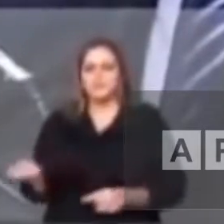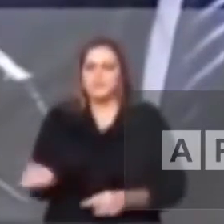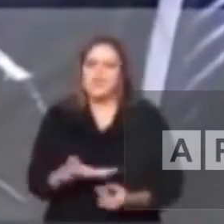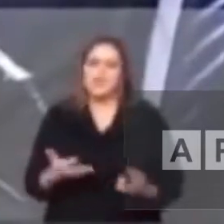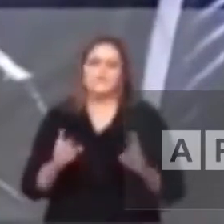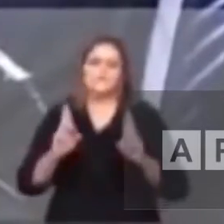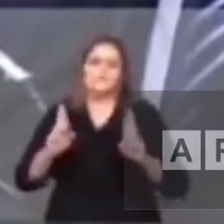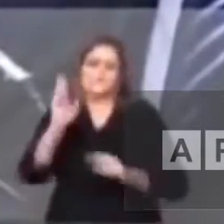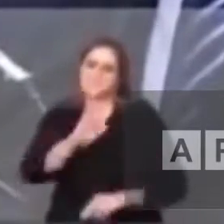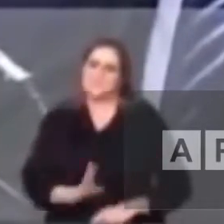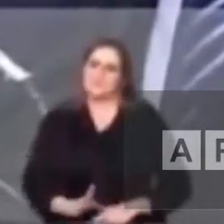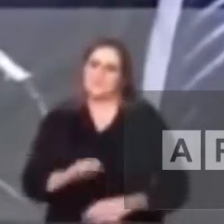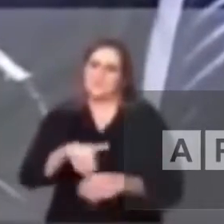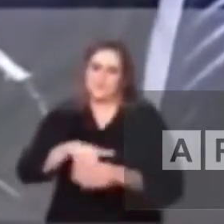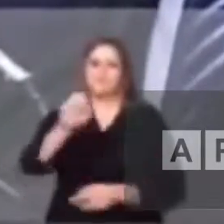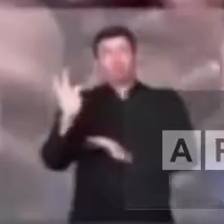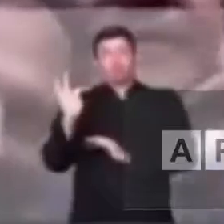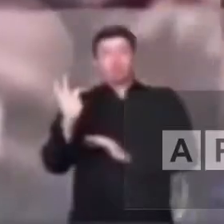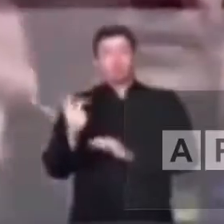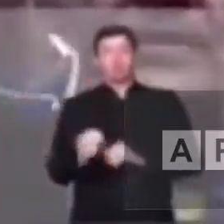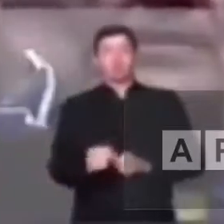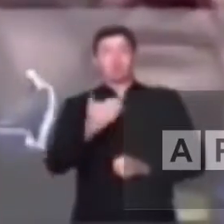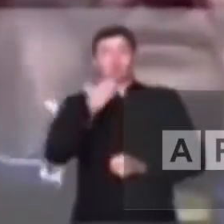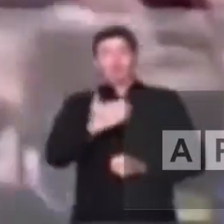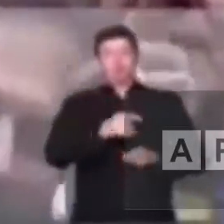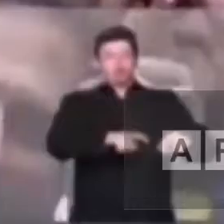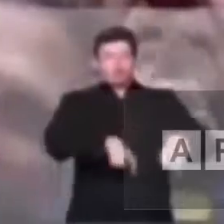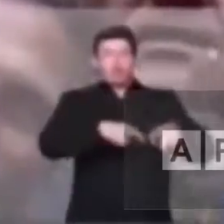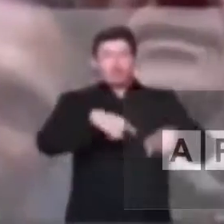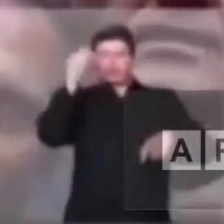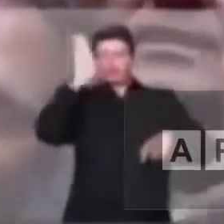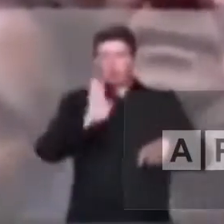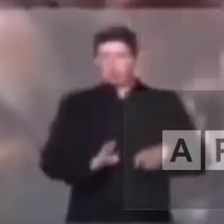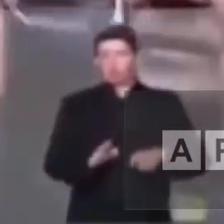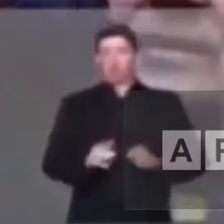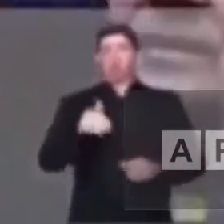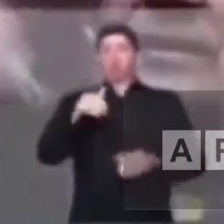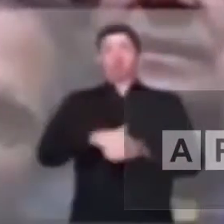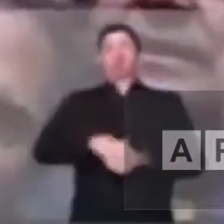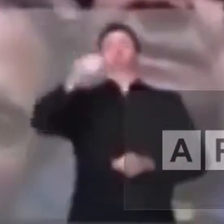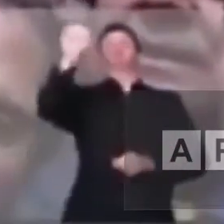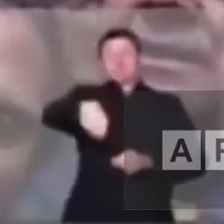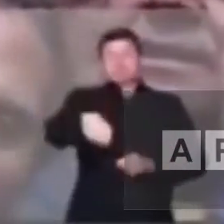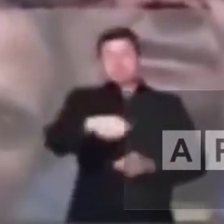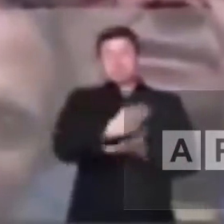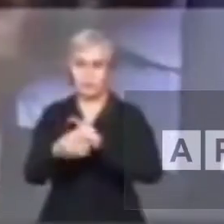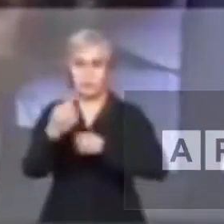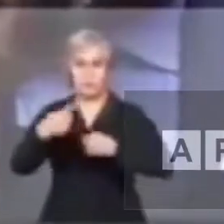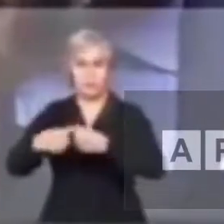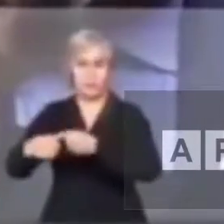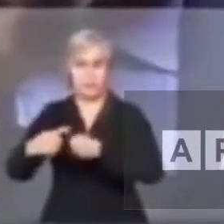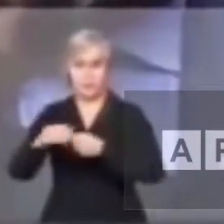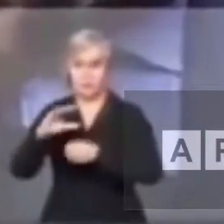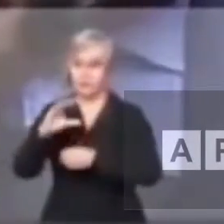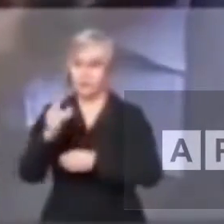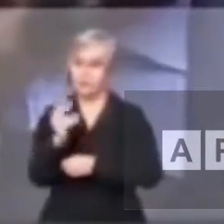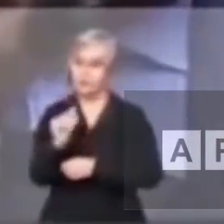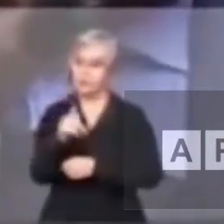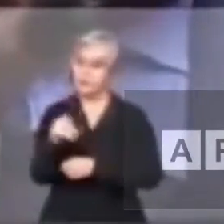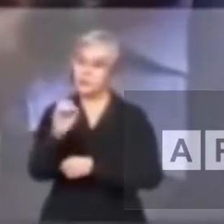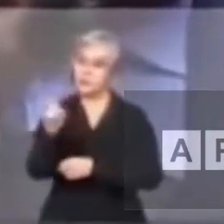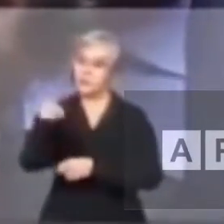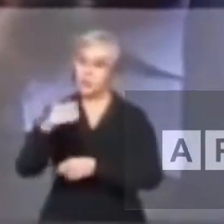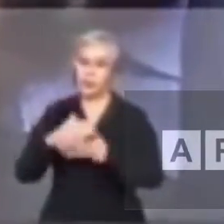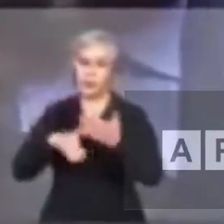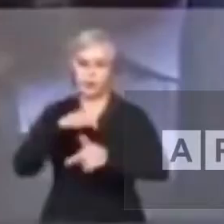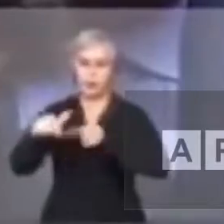para o Brasil, eu voto sim. Pelos agricultores brasileiros, voto sim pelo impeachment. Por todos aqueles que